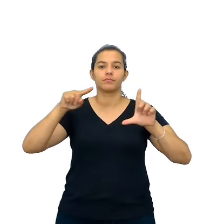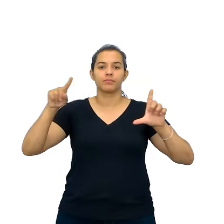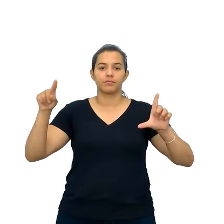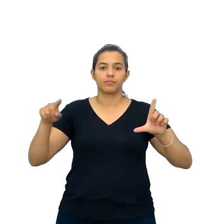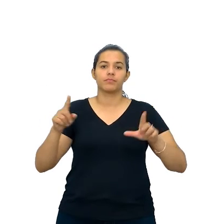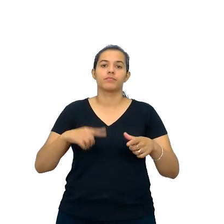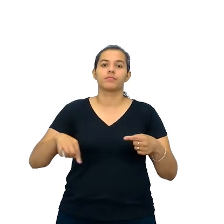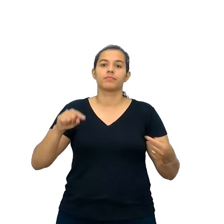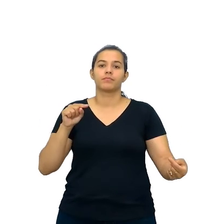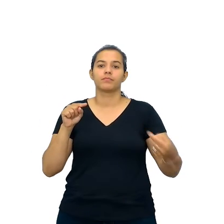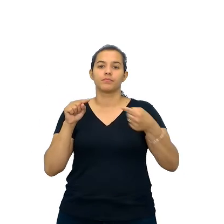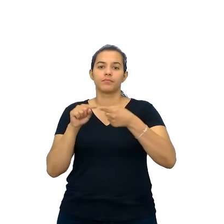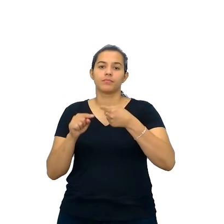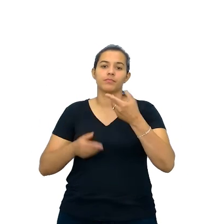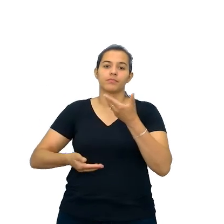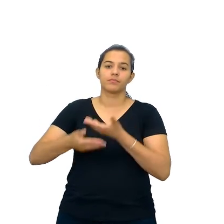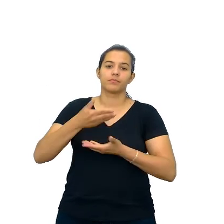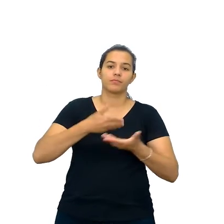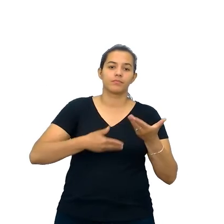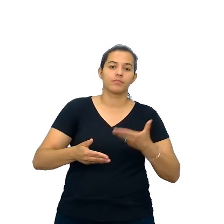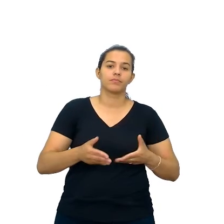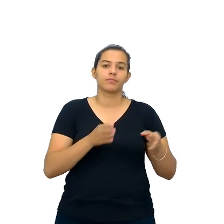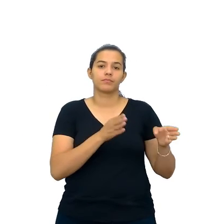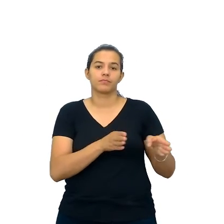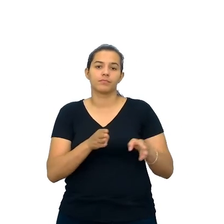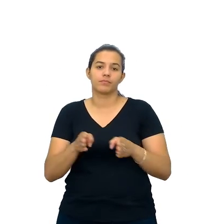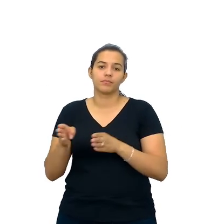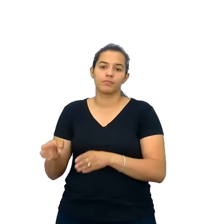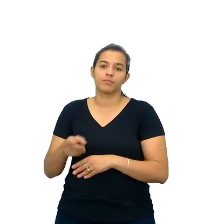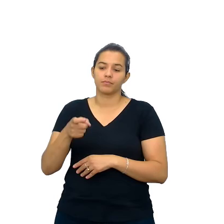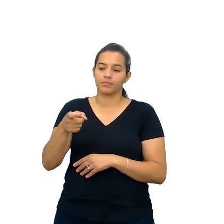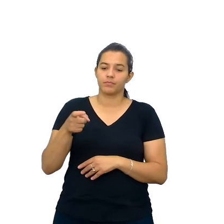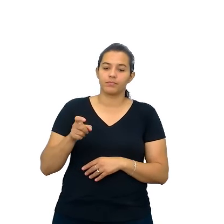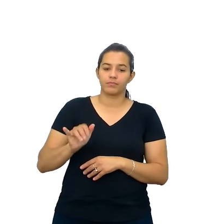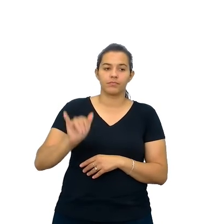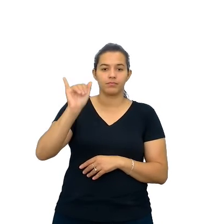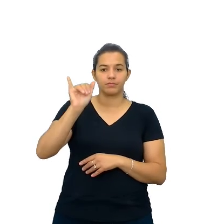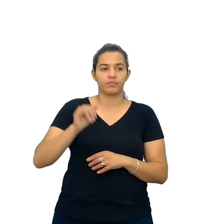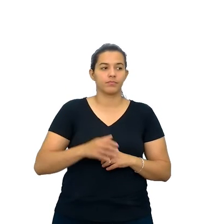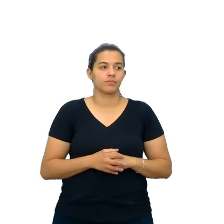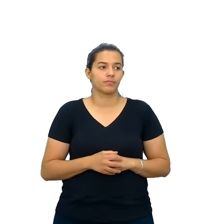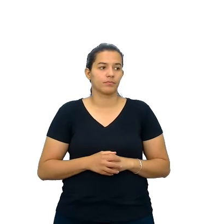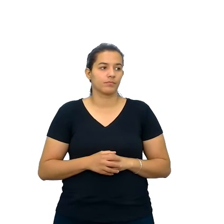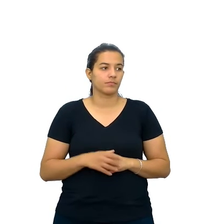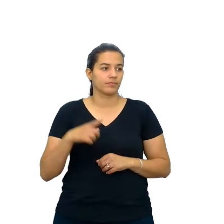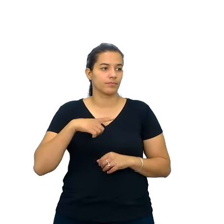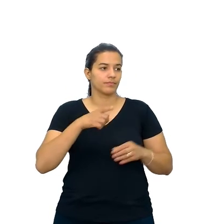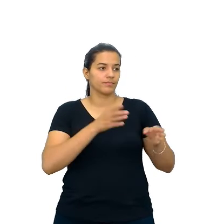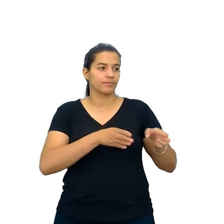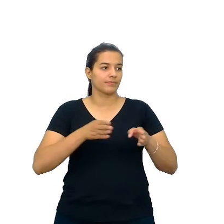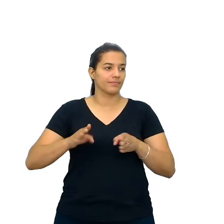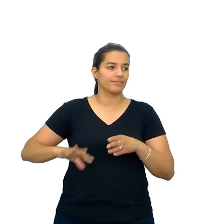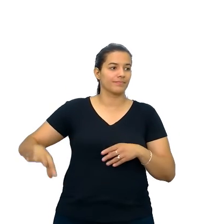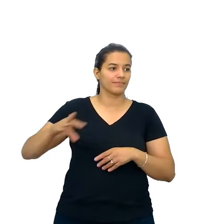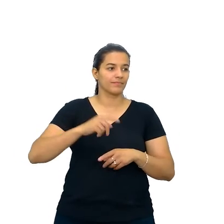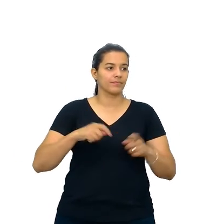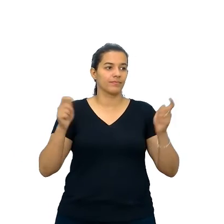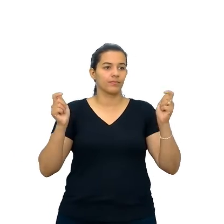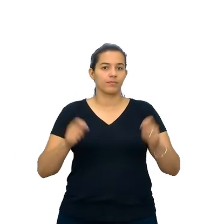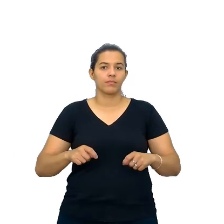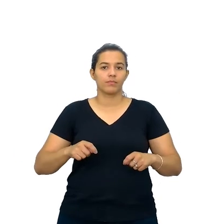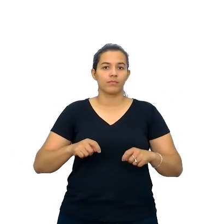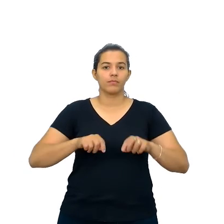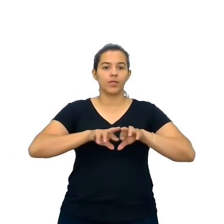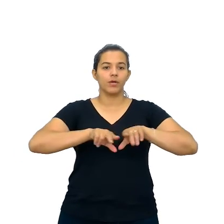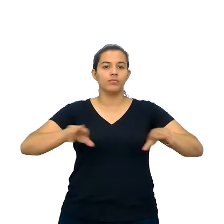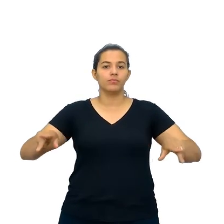da relação aí dos pares ordenados x e y, né? Então, olha só, um processo atencional